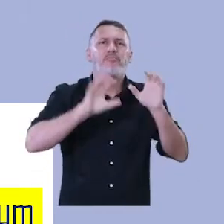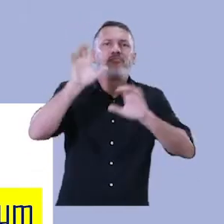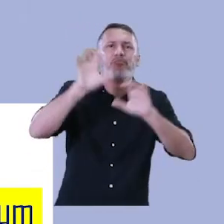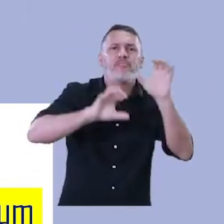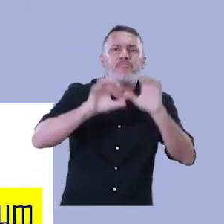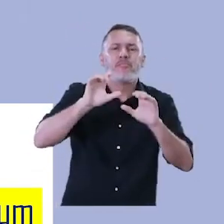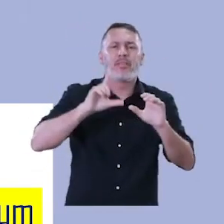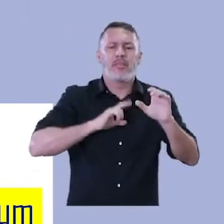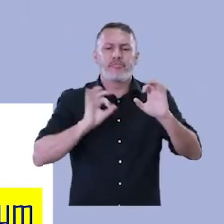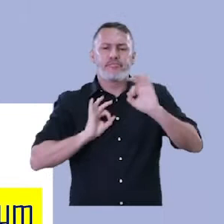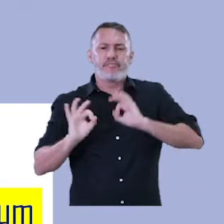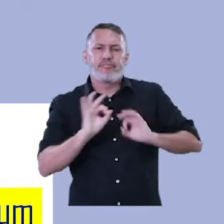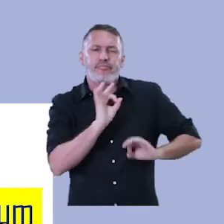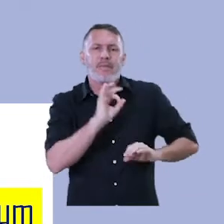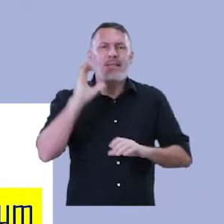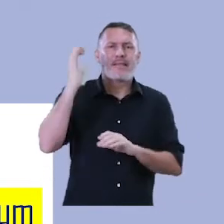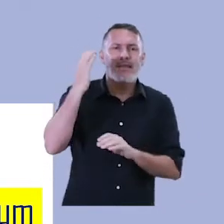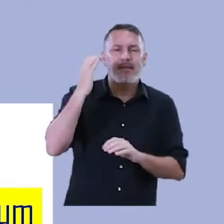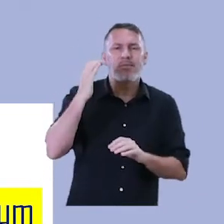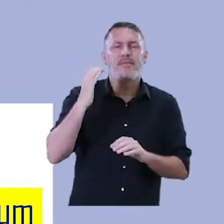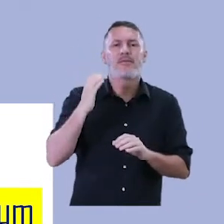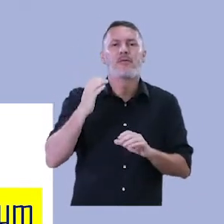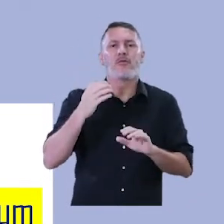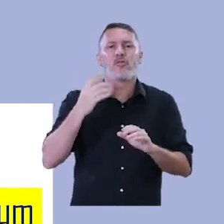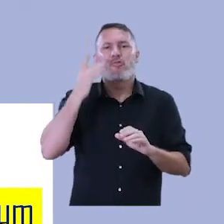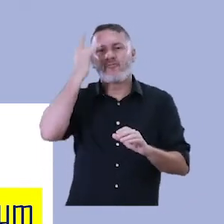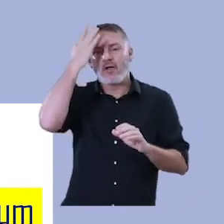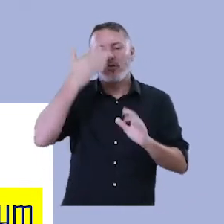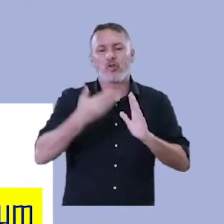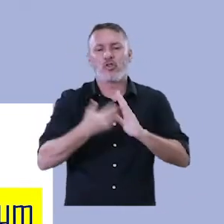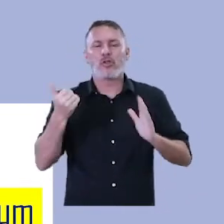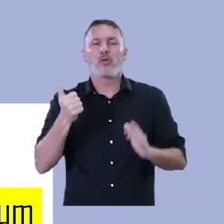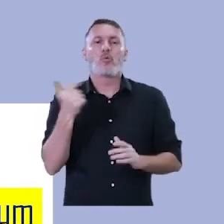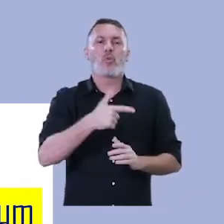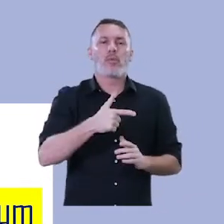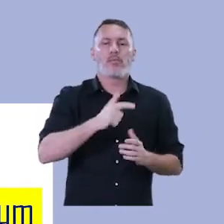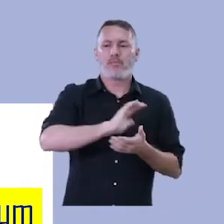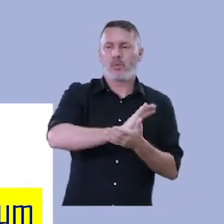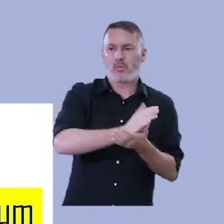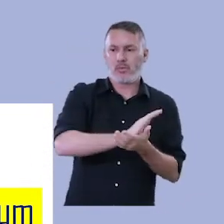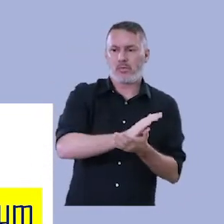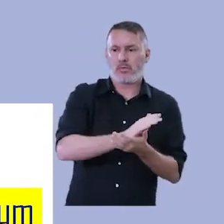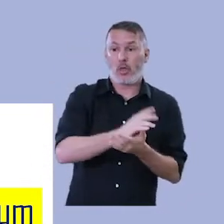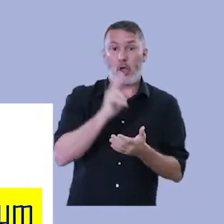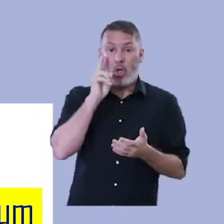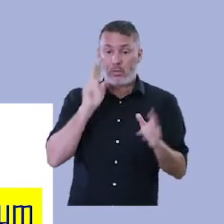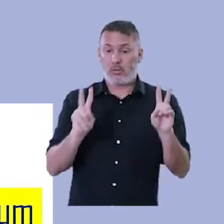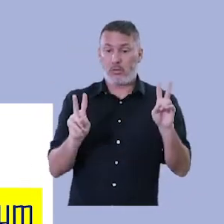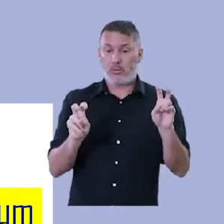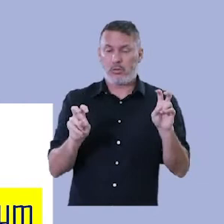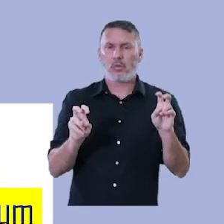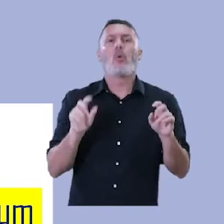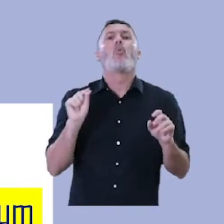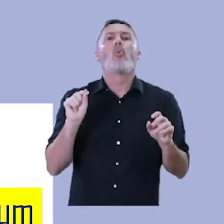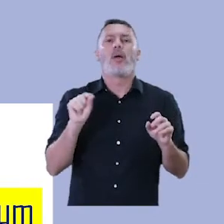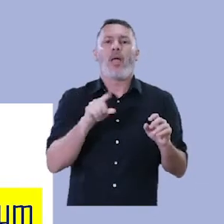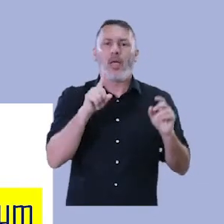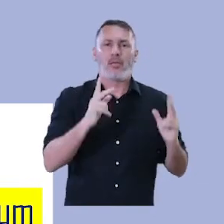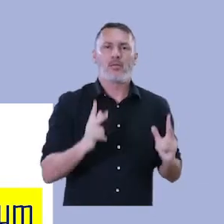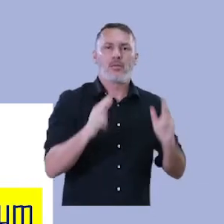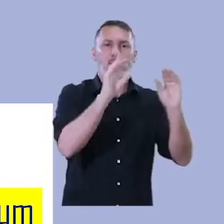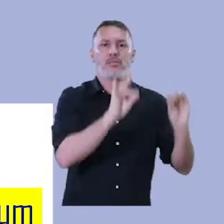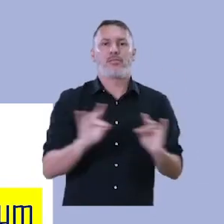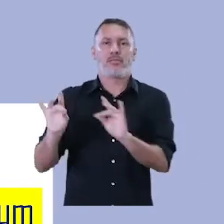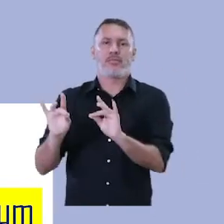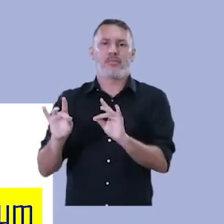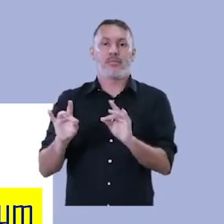que um preconceito. Colocou entre aspas. Perfeito. Usou uma citação